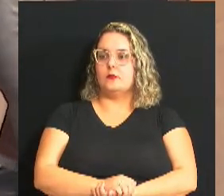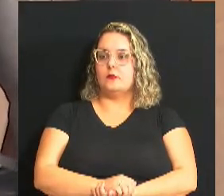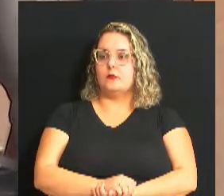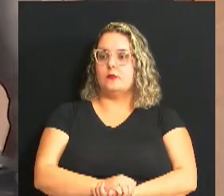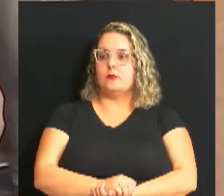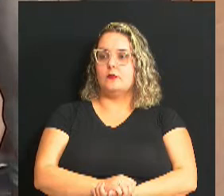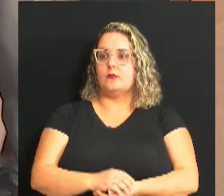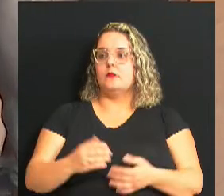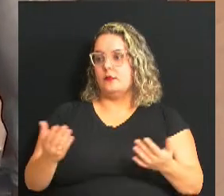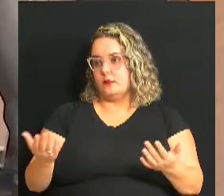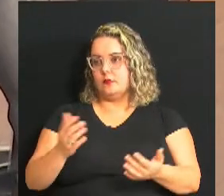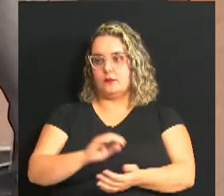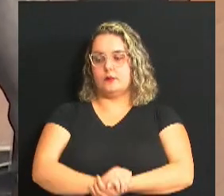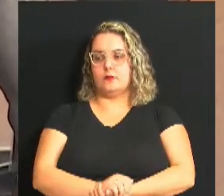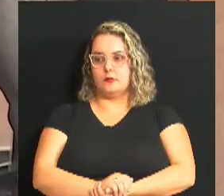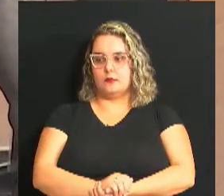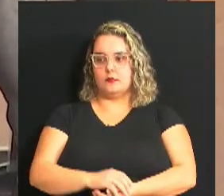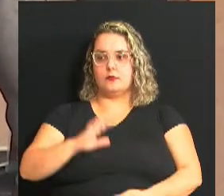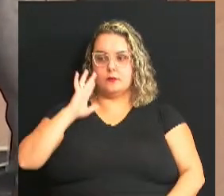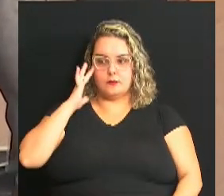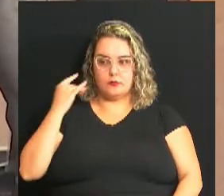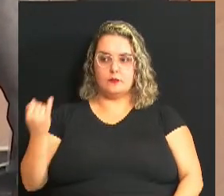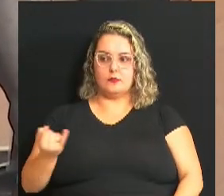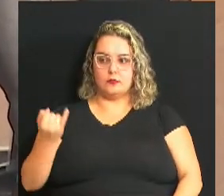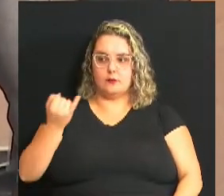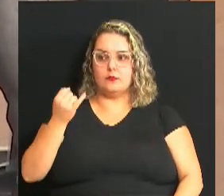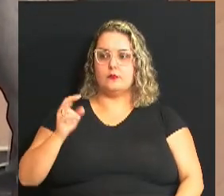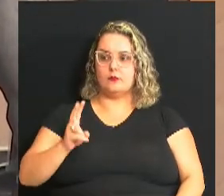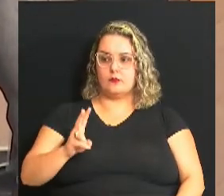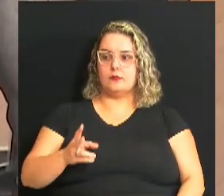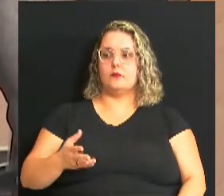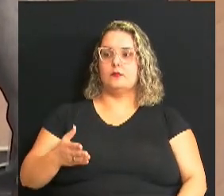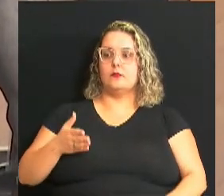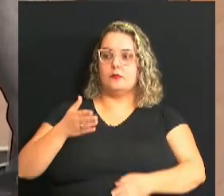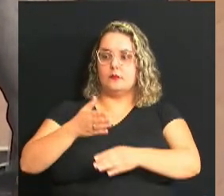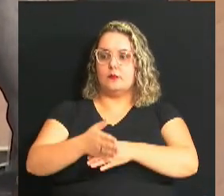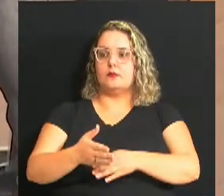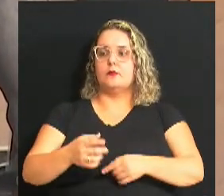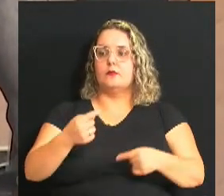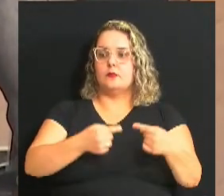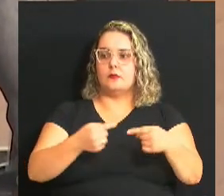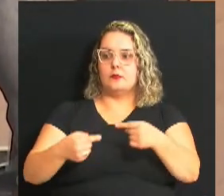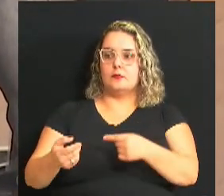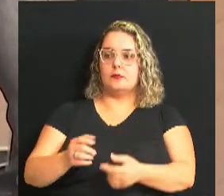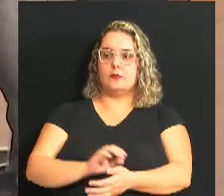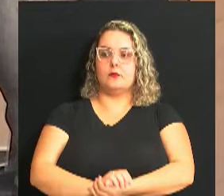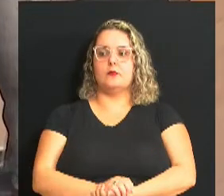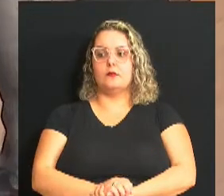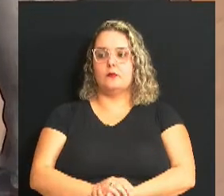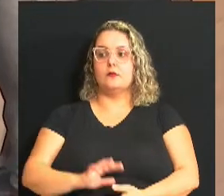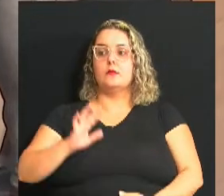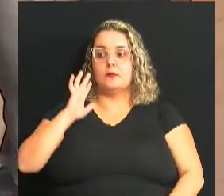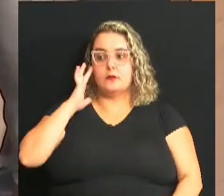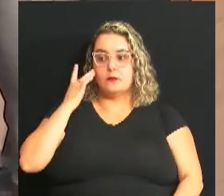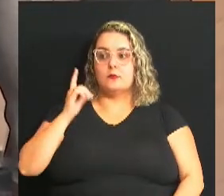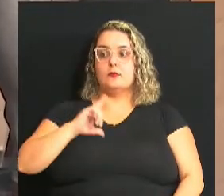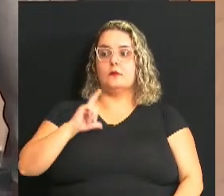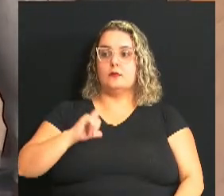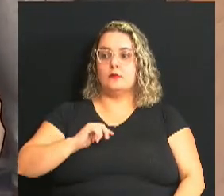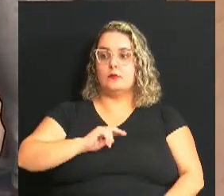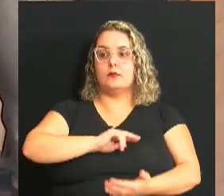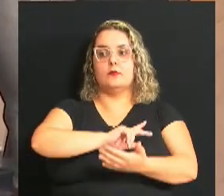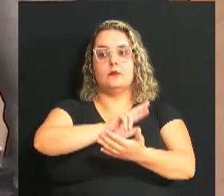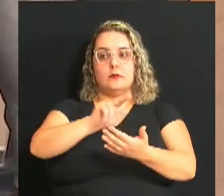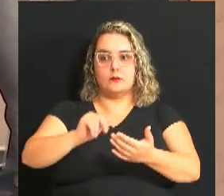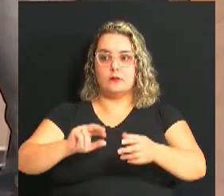Bom, eu acho que é sempre importante a gente participar aqui do debate. Eu acho que a gente teria sempre muito assunto para falar